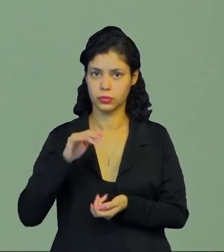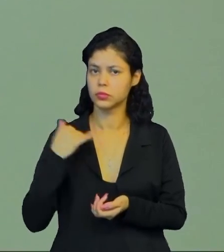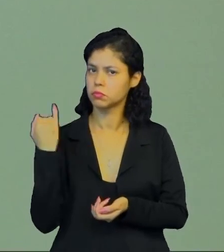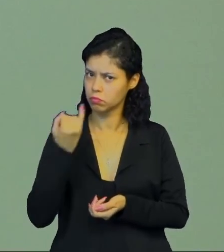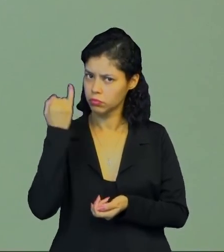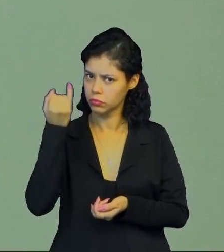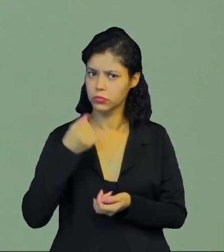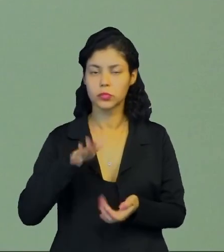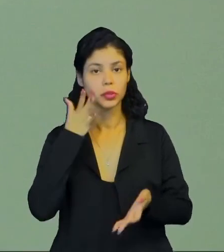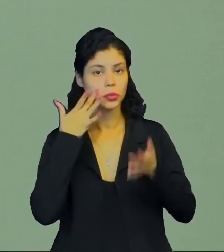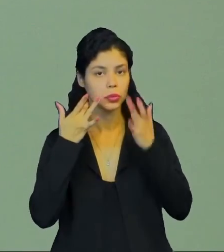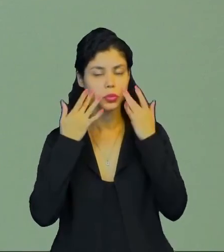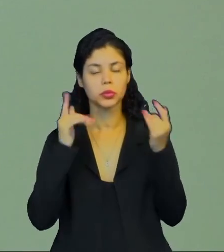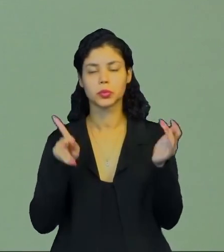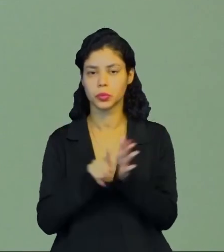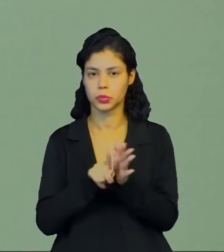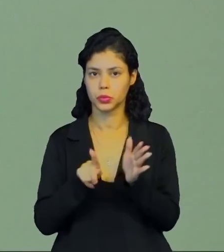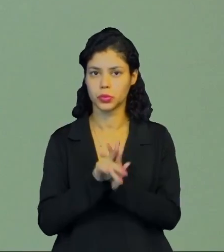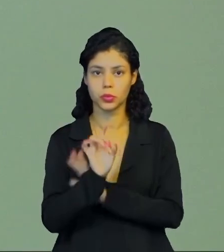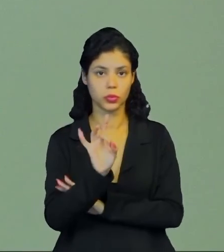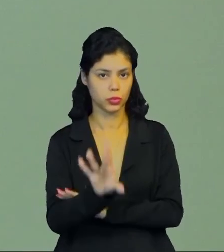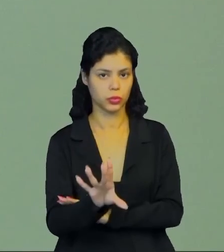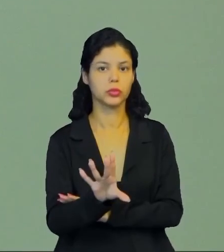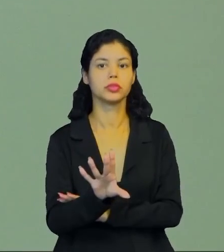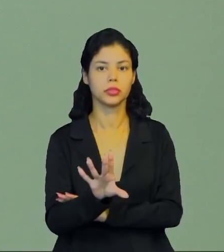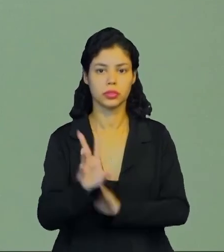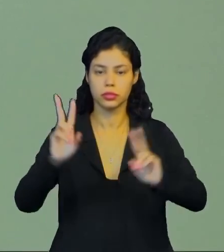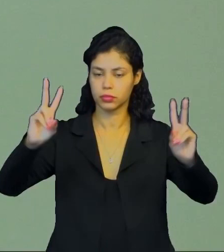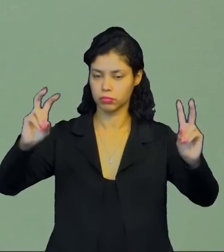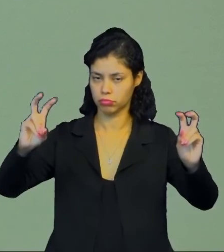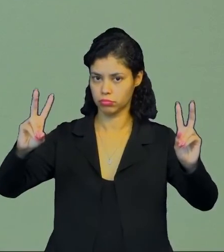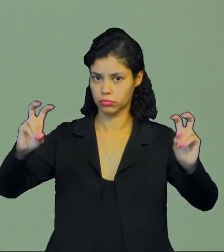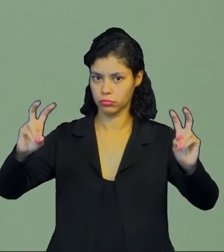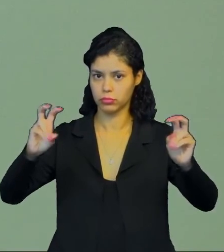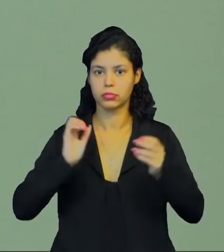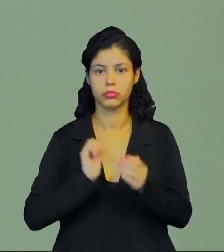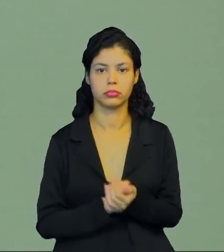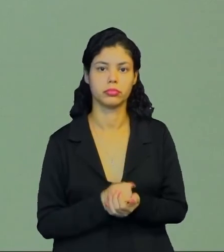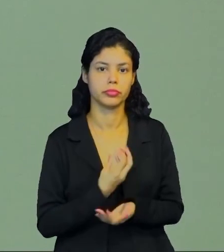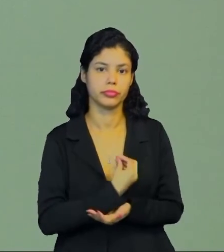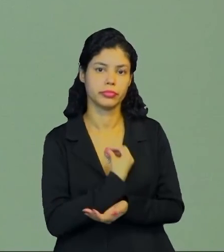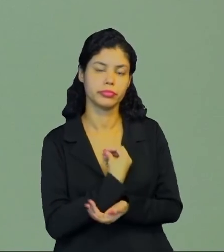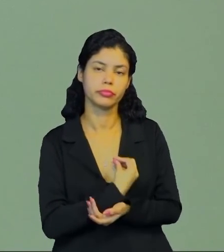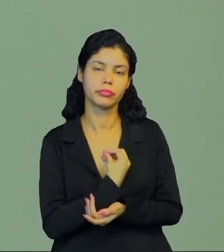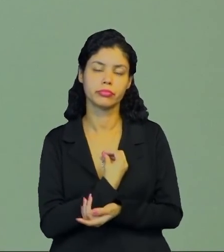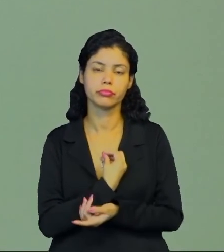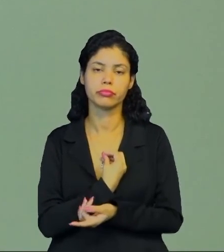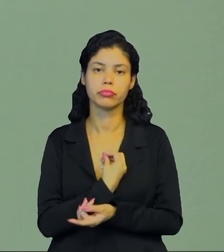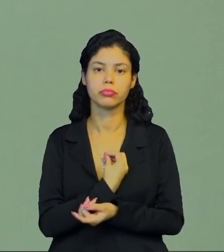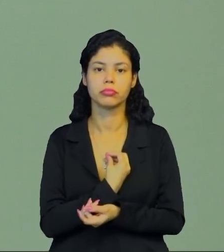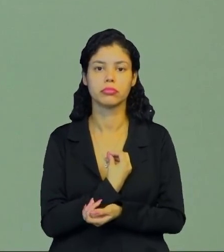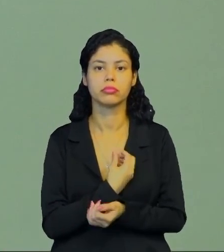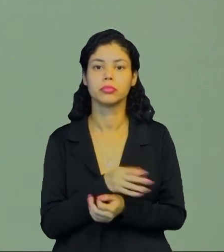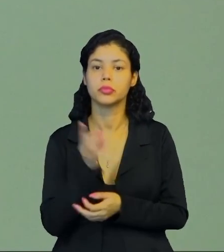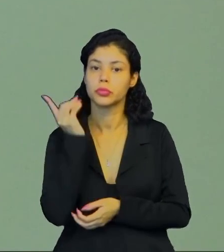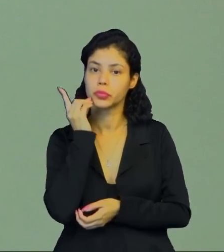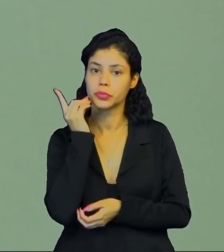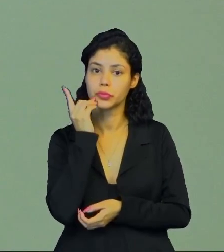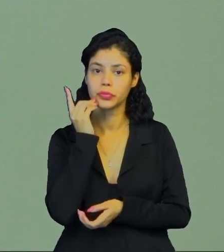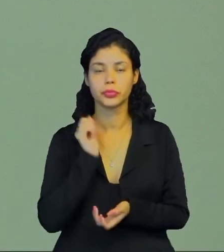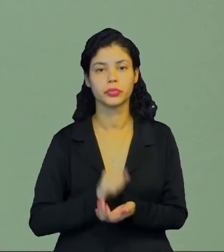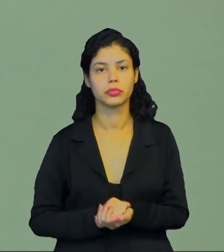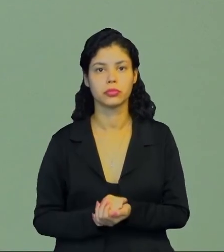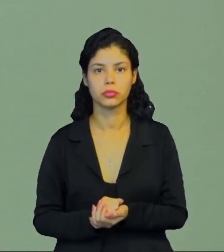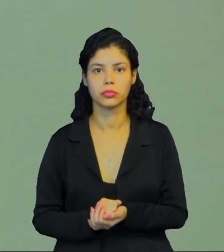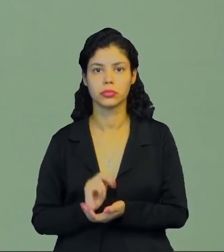importava era o teatro em si, não apenas temas, né, da vida cotidiana